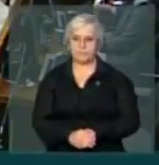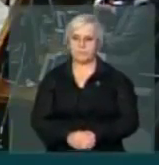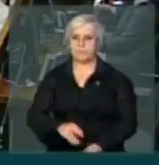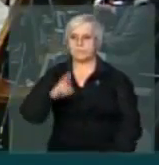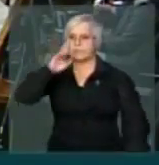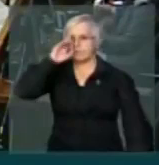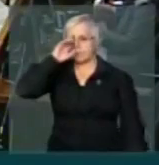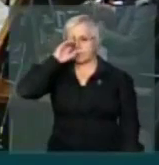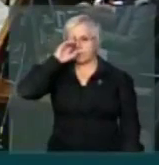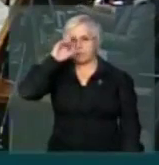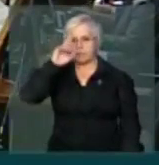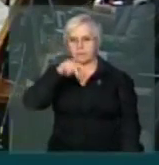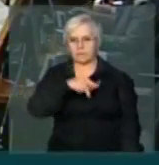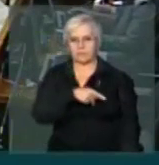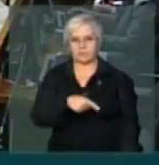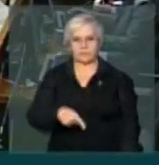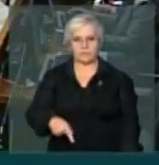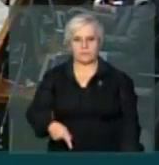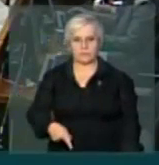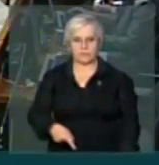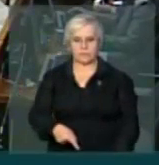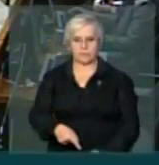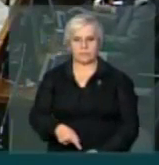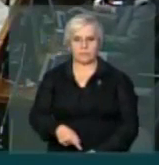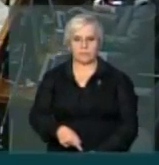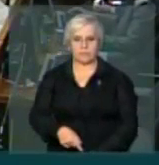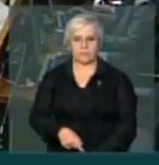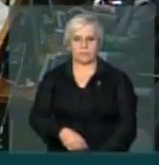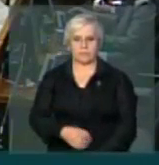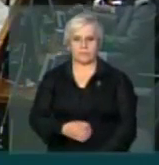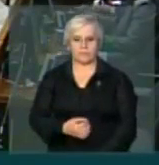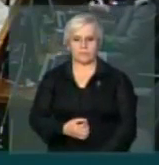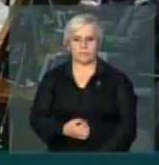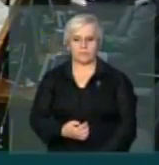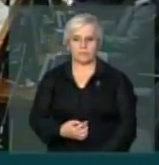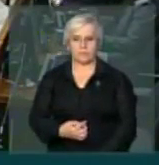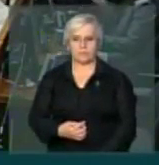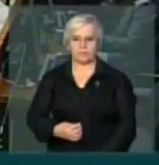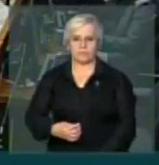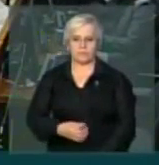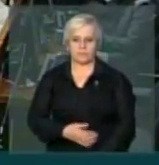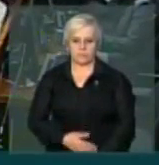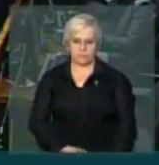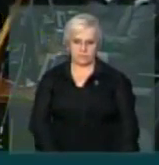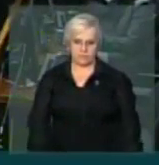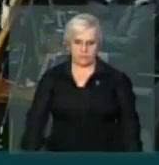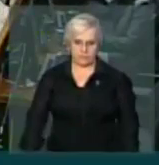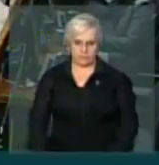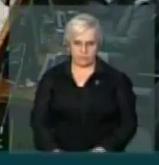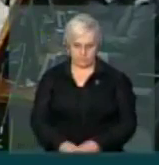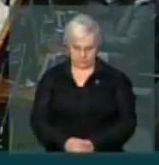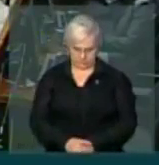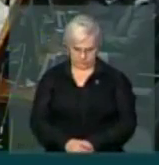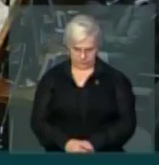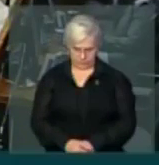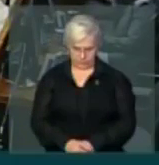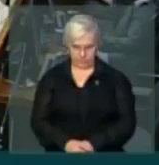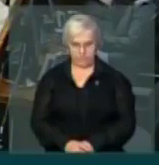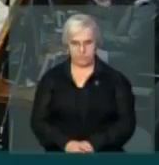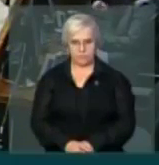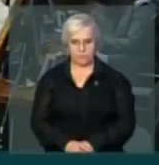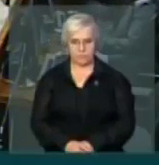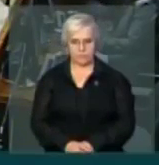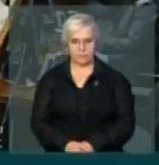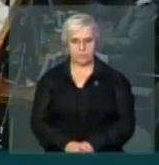Senhor presidente, posso começar? É 1-0 isso aí, gente.